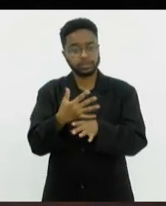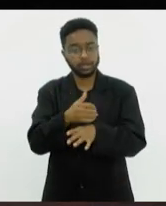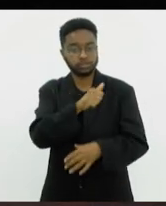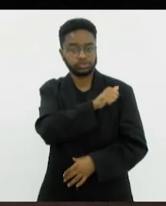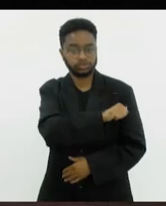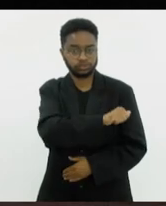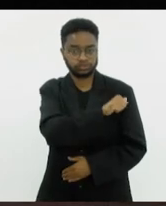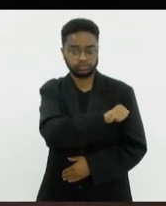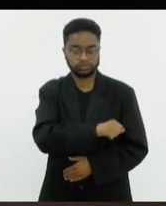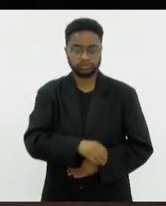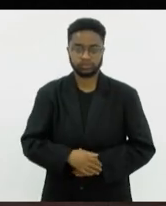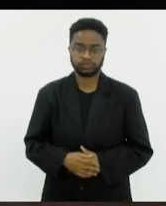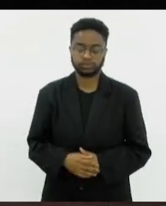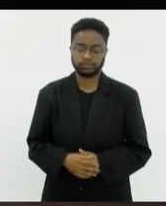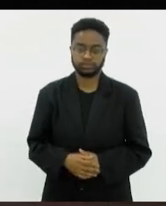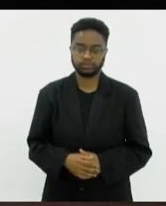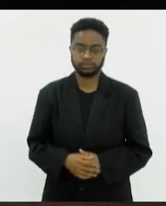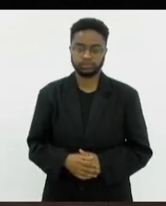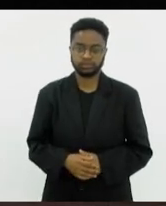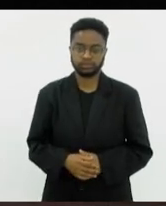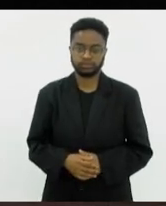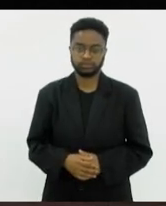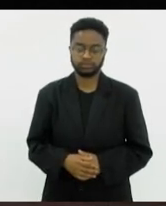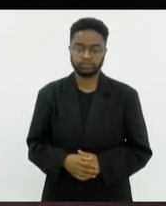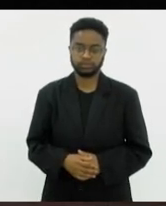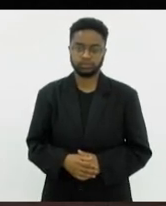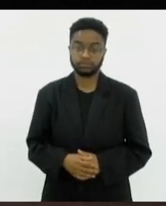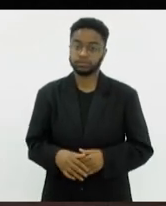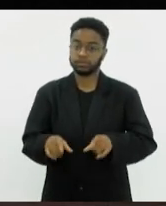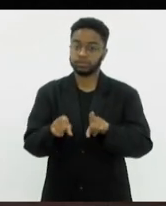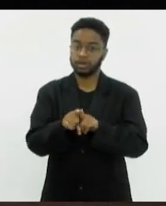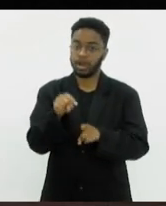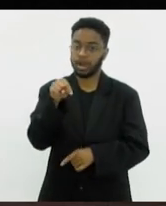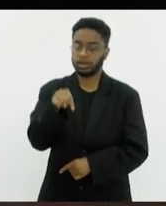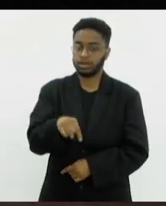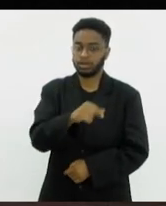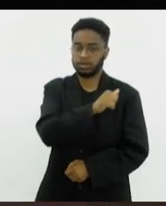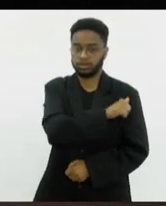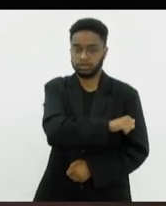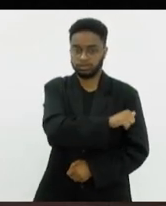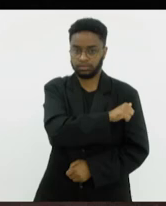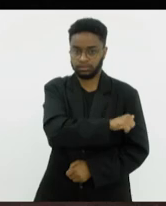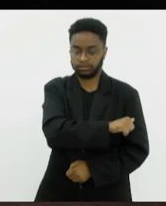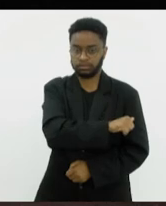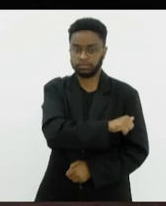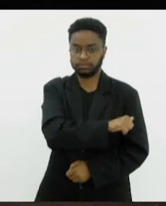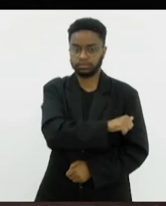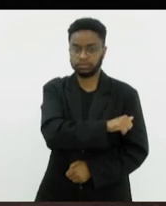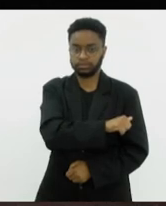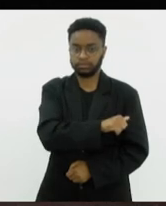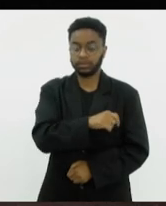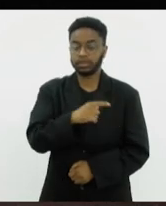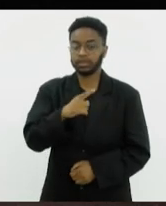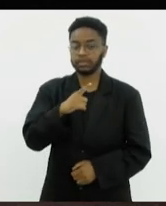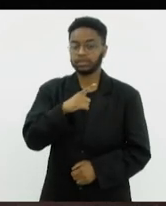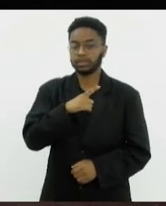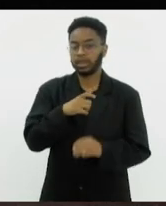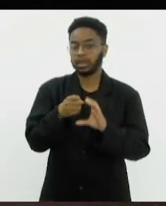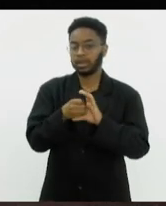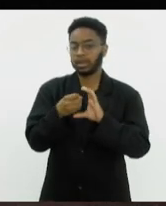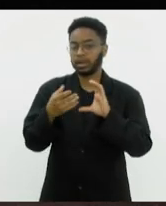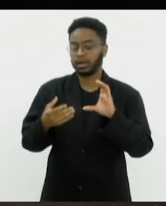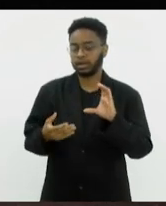de Janeiro. E o Rio de Janeiro, ele tem uma